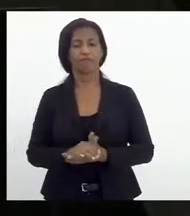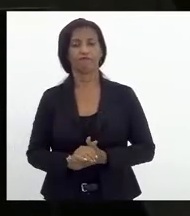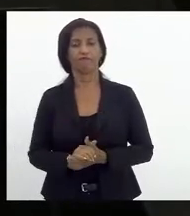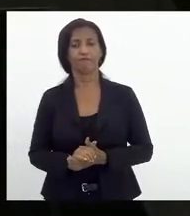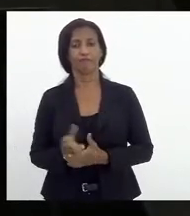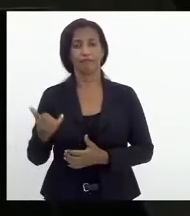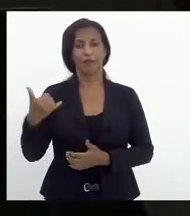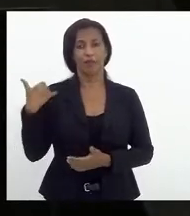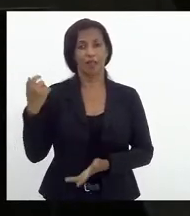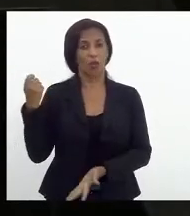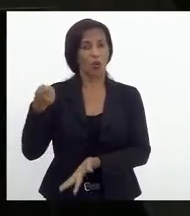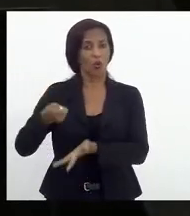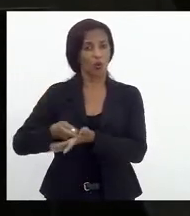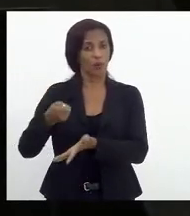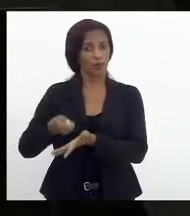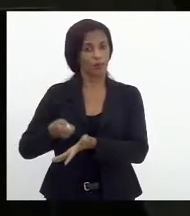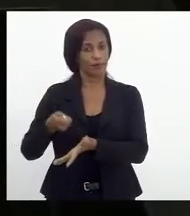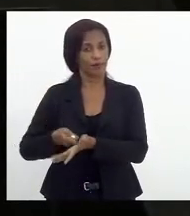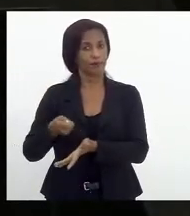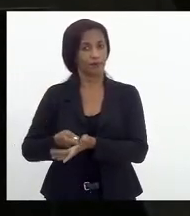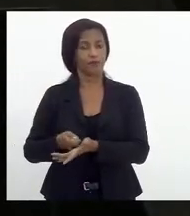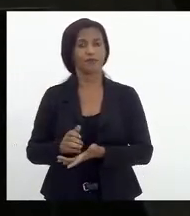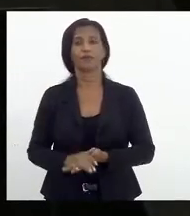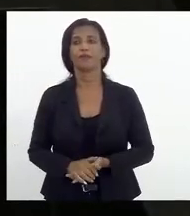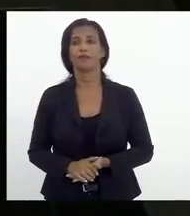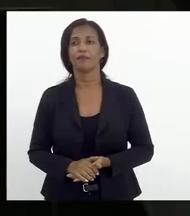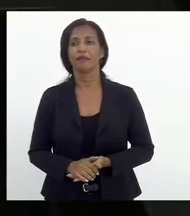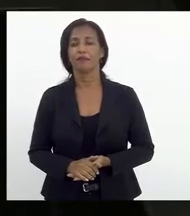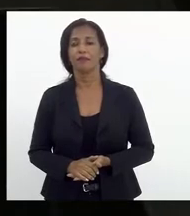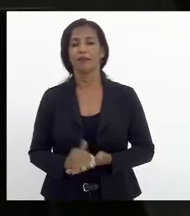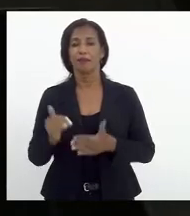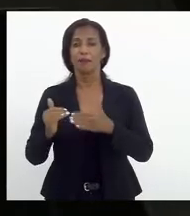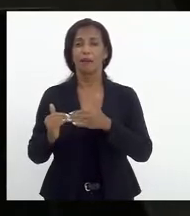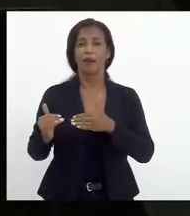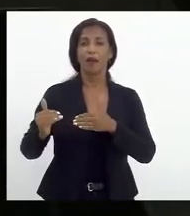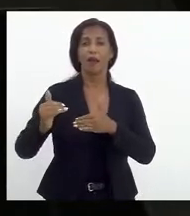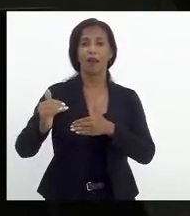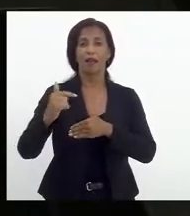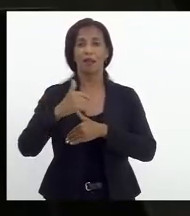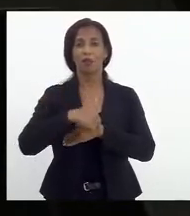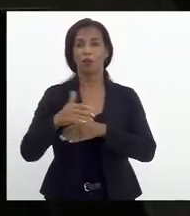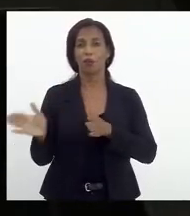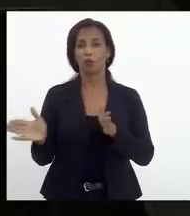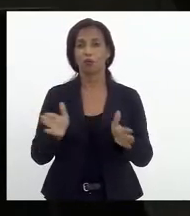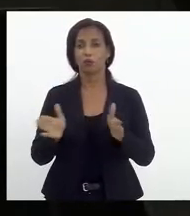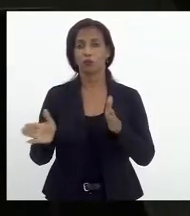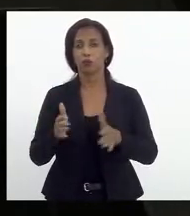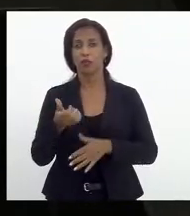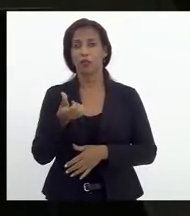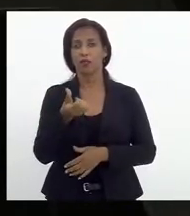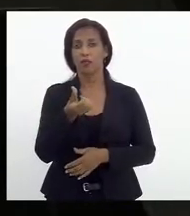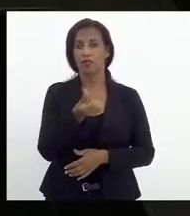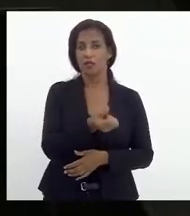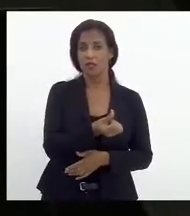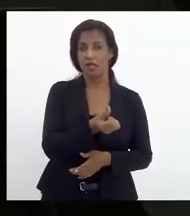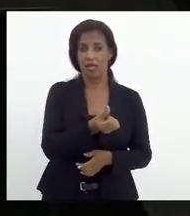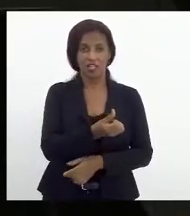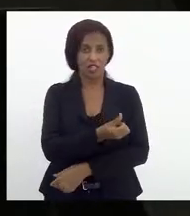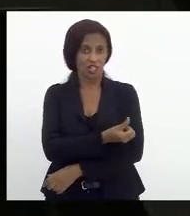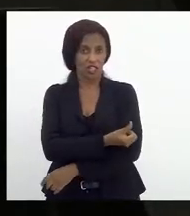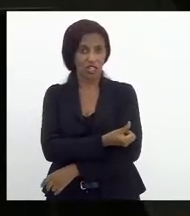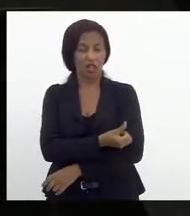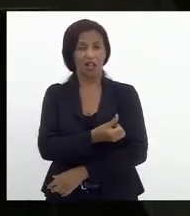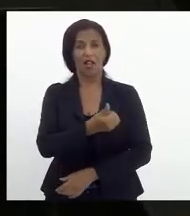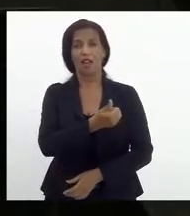etárias obrigatórias, né, obrigatórias para além daquele intervalo de apenas 6 aos 14 anos, como